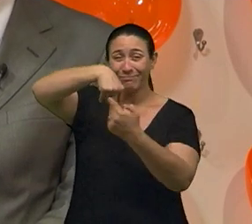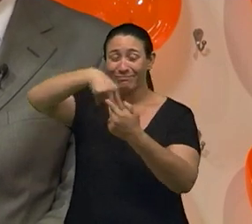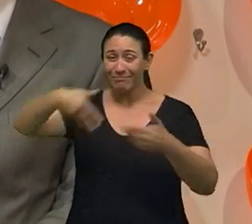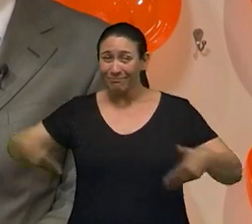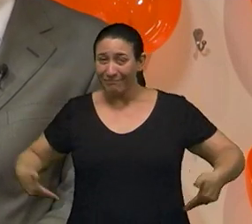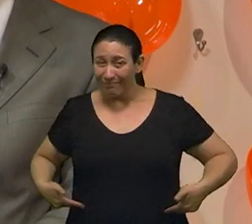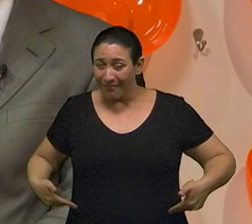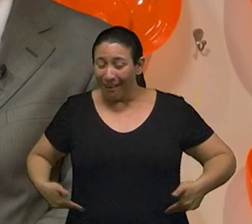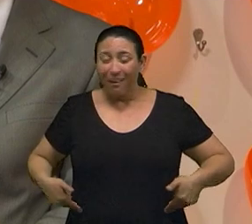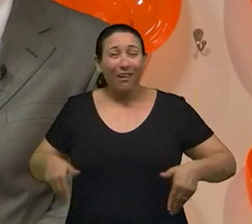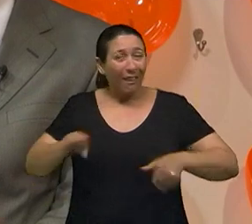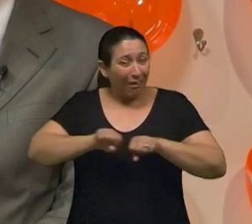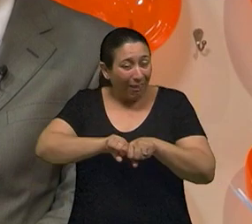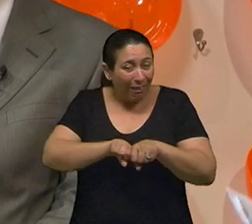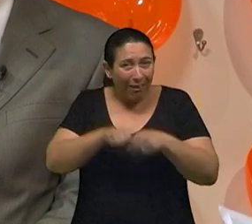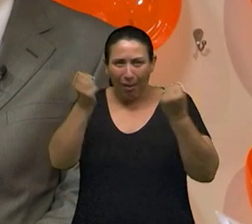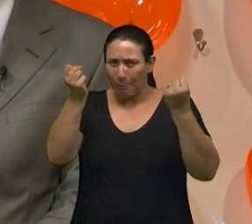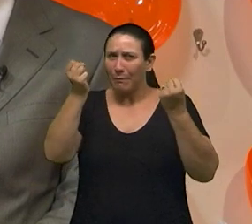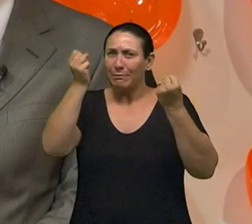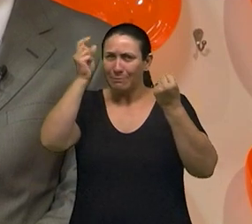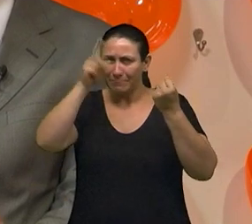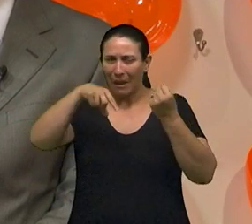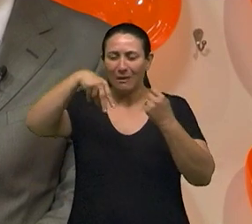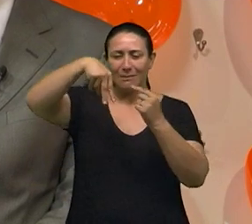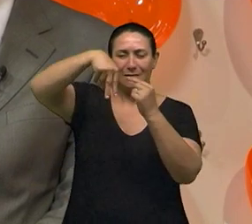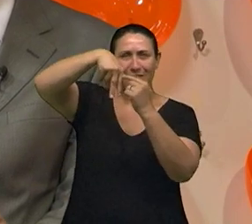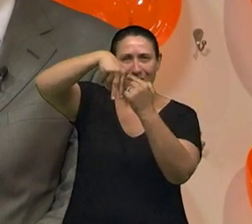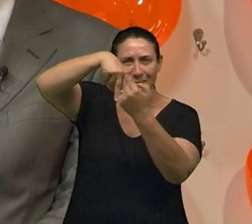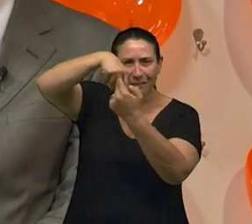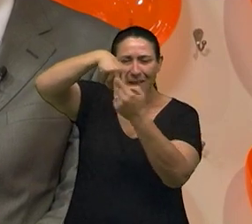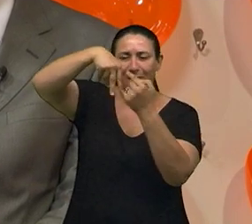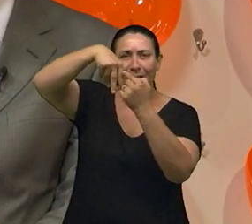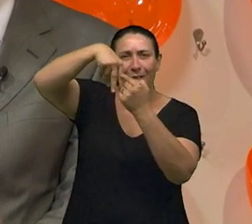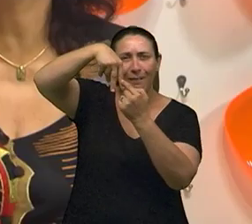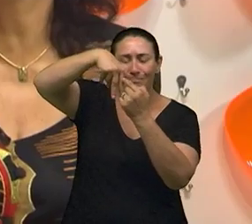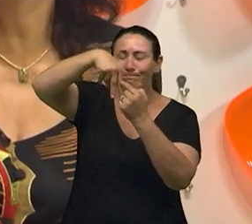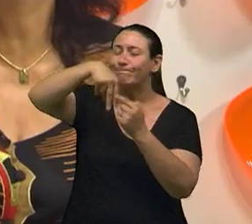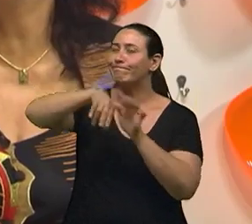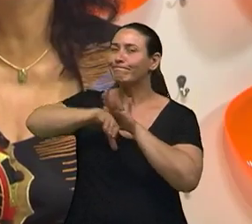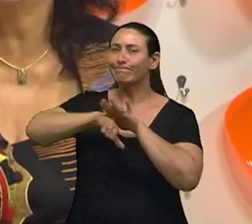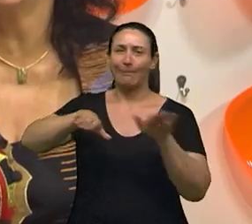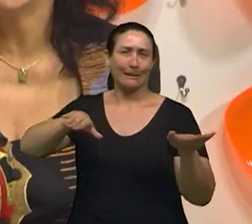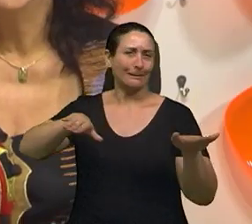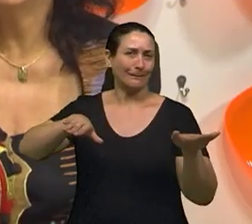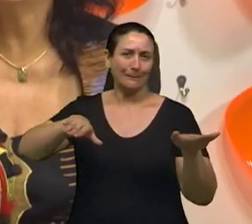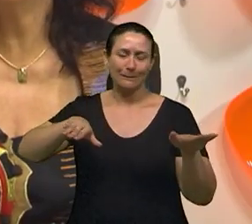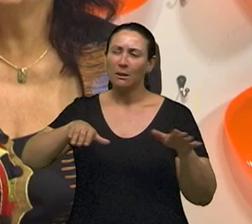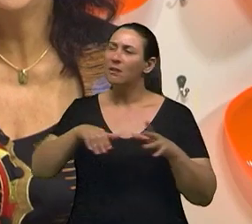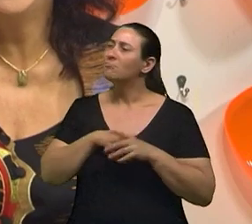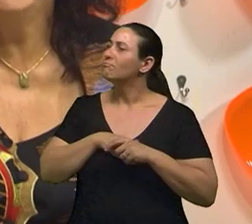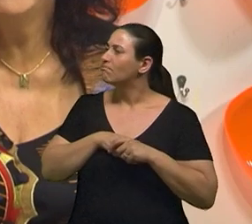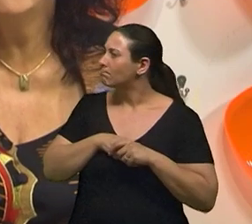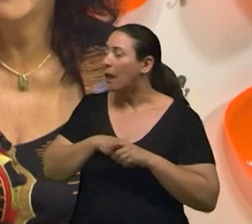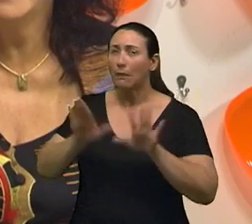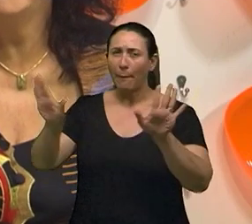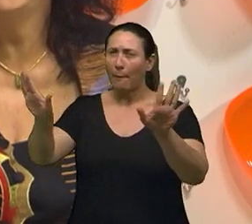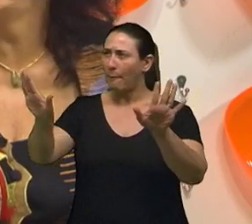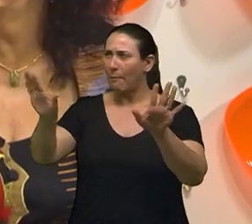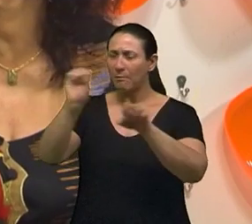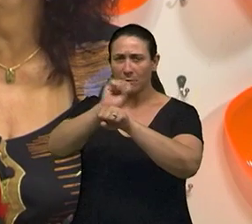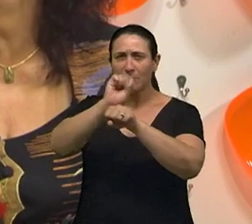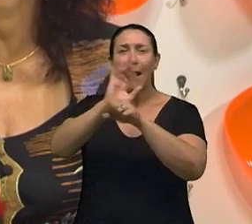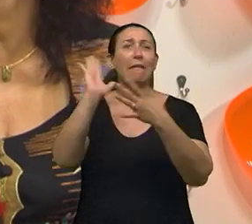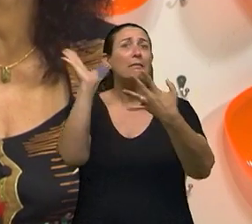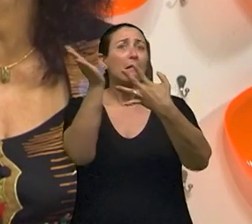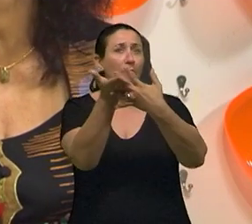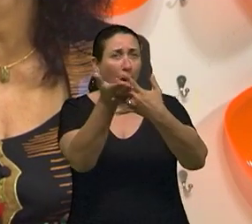fraturas trocantéricas fraturas do colo do fêmur são as fraturas mais GR tá então eu vou lhe pedir um favor nós vamos a um pequeno intervalo e